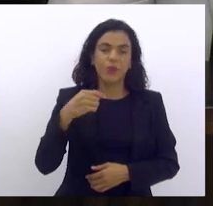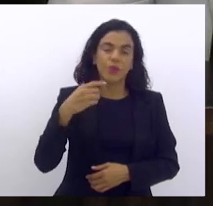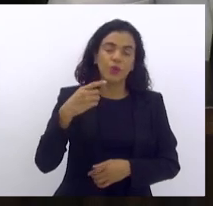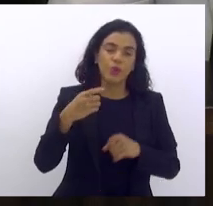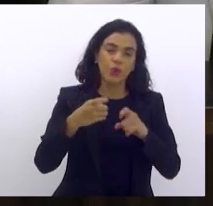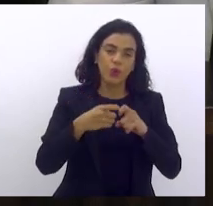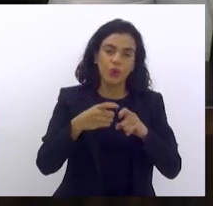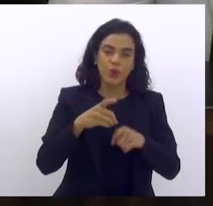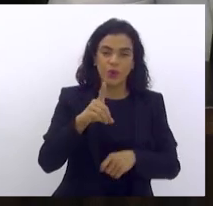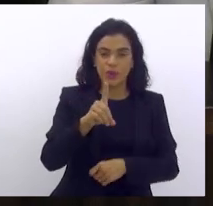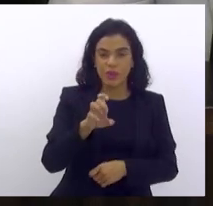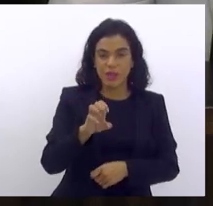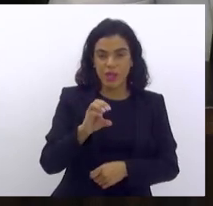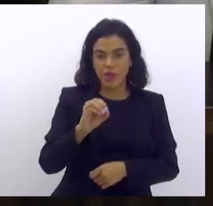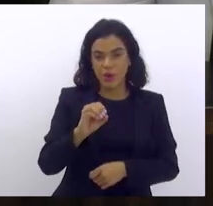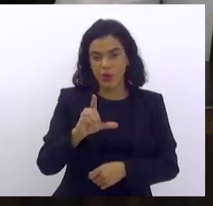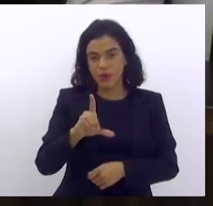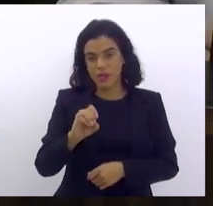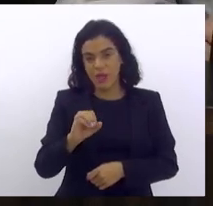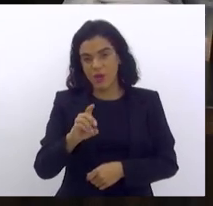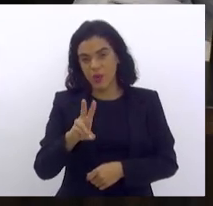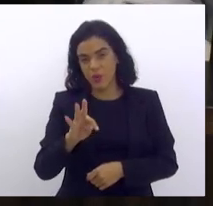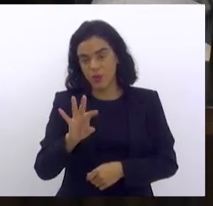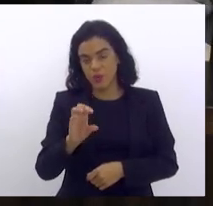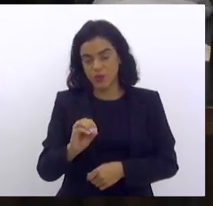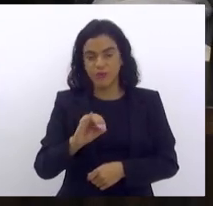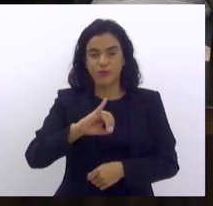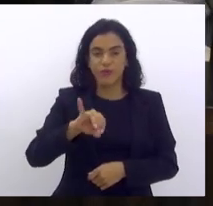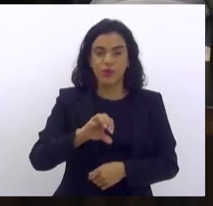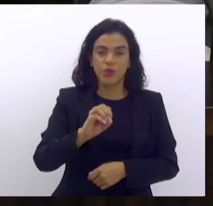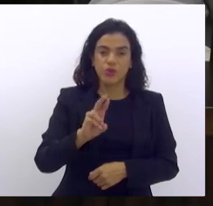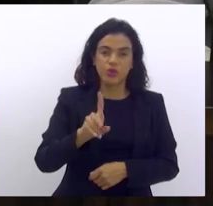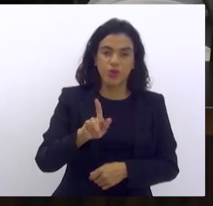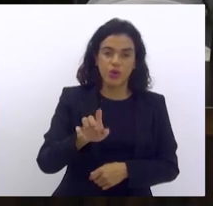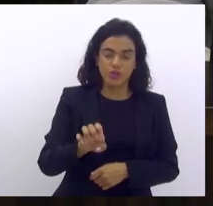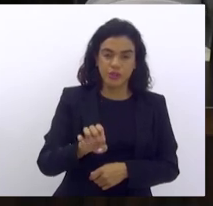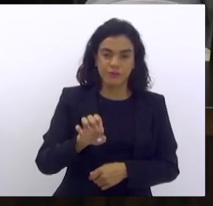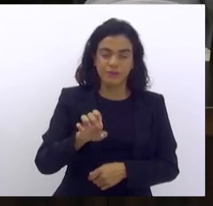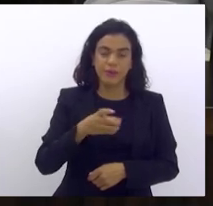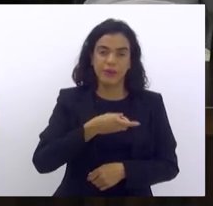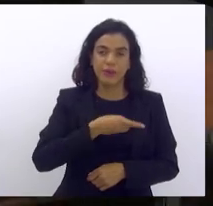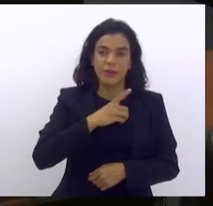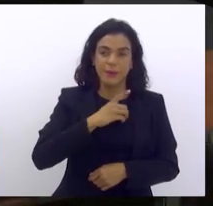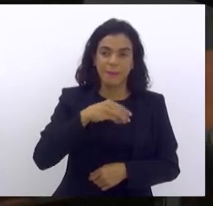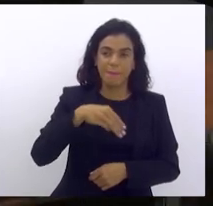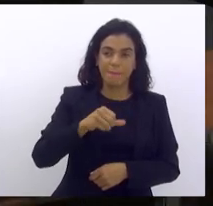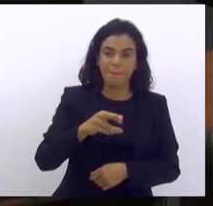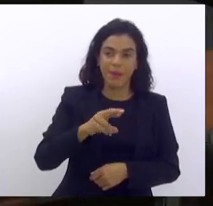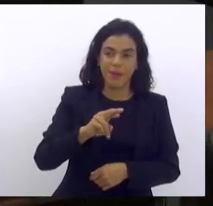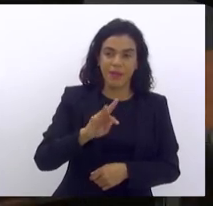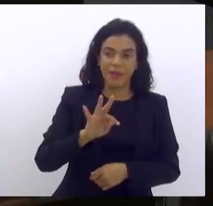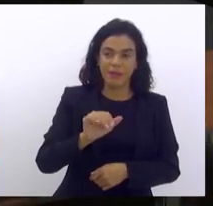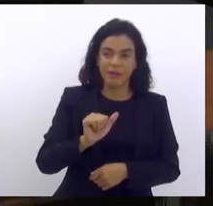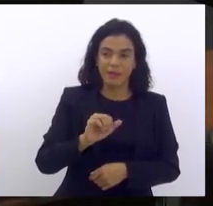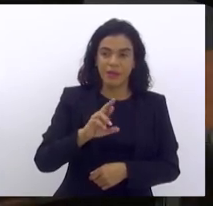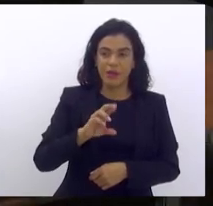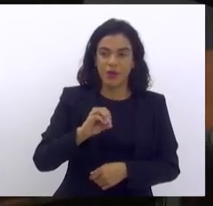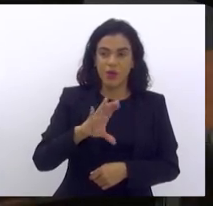Deodalto, Jair Bittencourt, Jorge Felipe, Marta Rocha, nossa nobre deputada Marta Rocha,